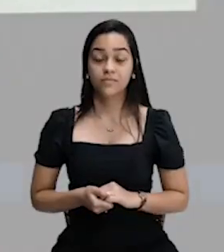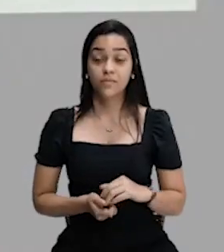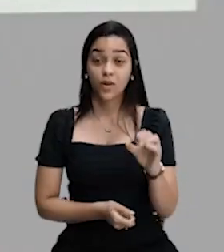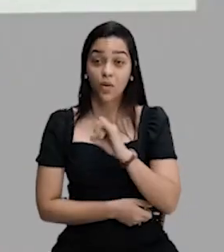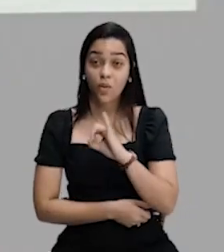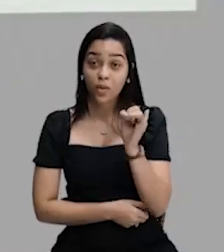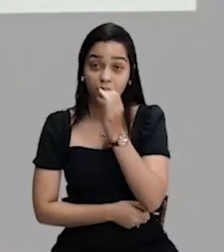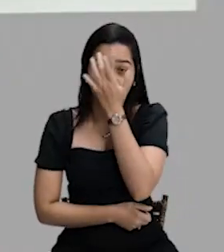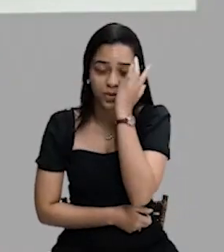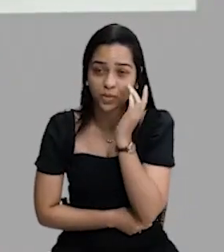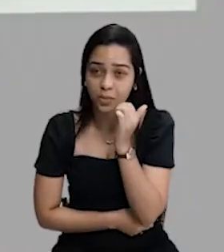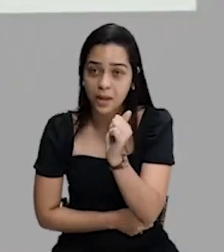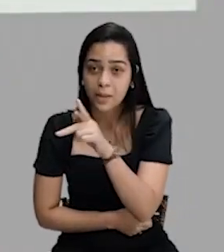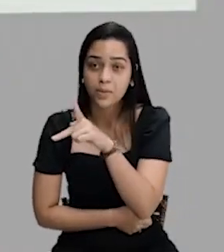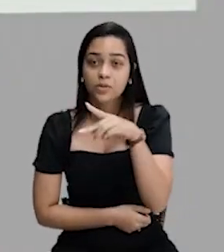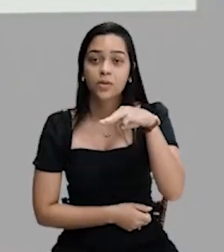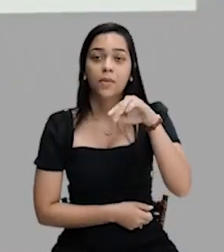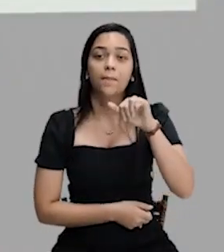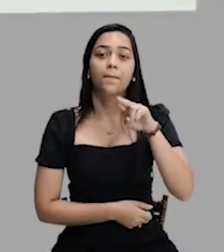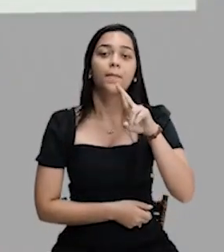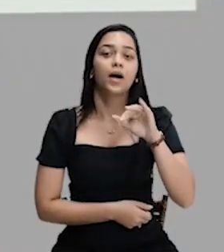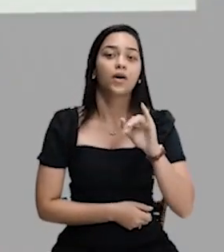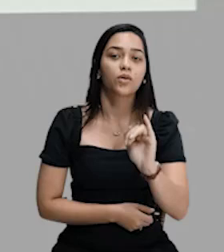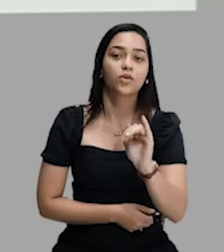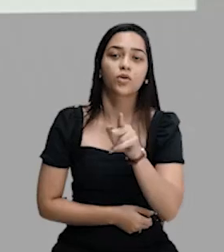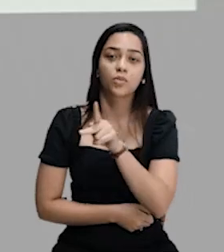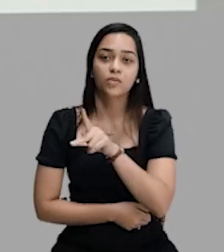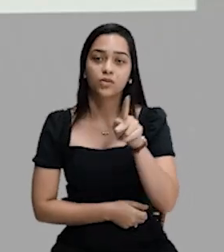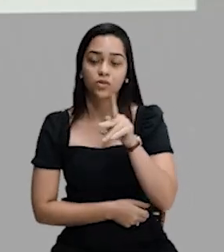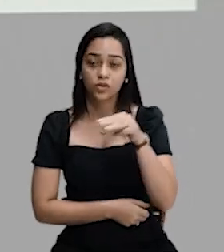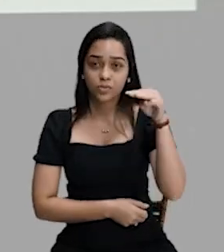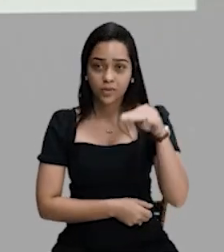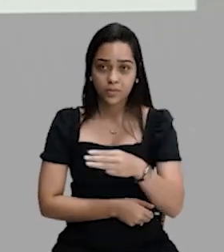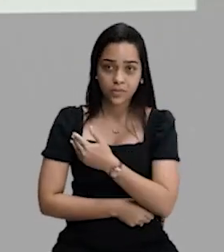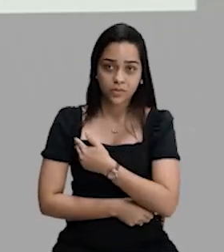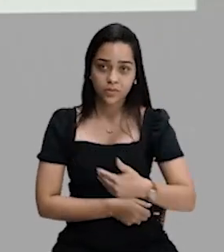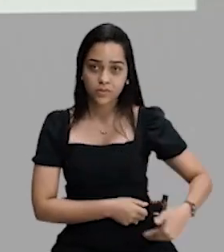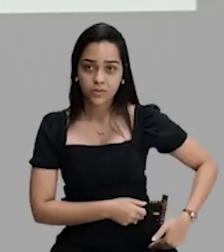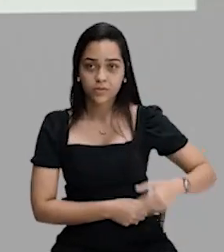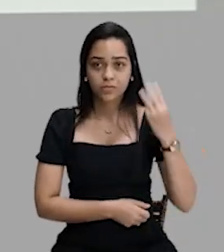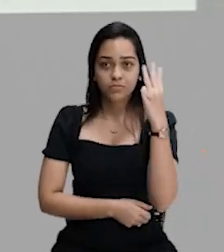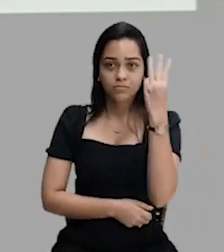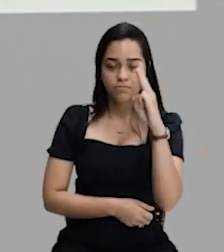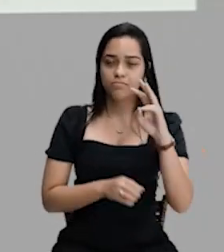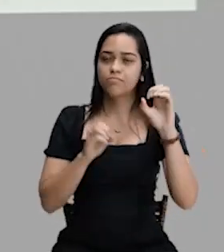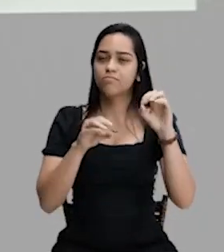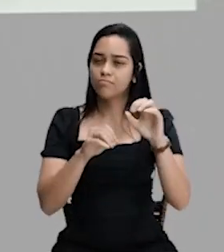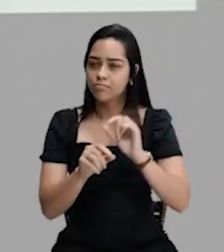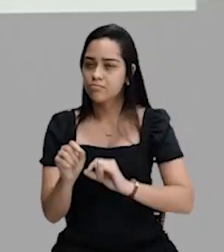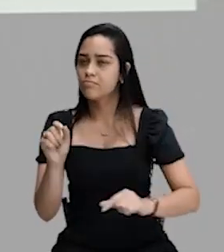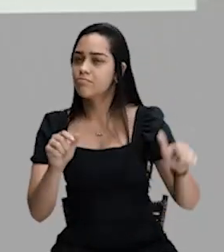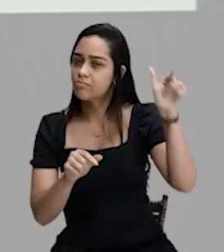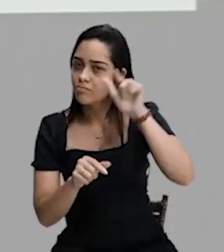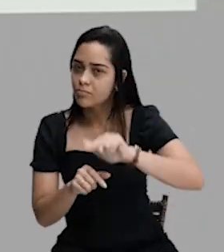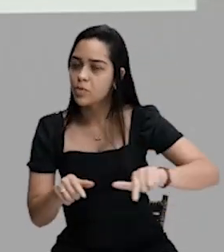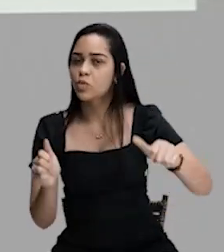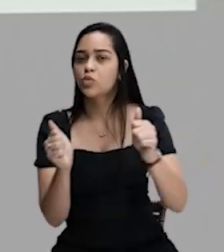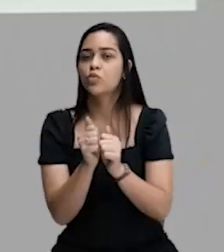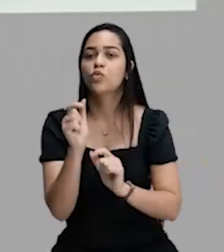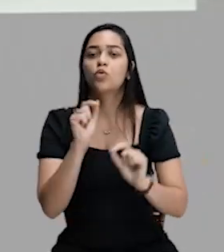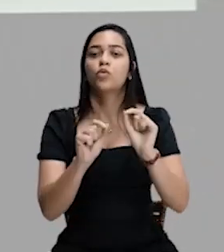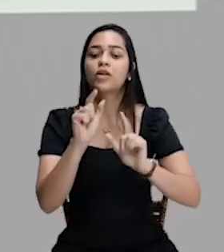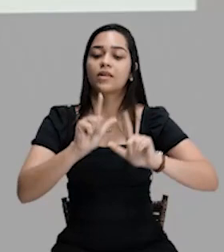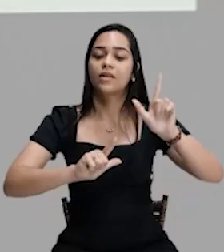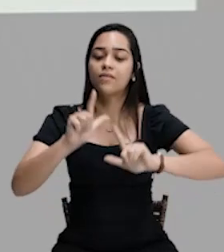o pessoal aqui é o professor Maroni Beckman eu sou de matemática da rede estadual de ensino estou mais uma vez aqui com vocês no